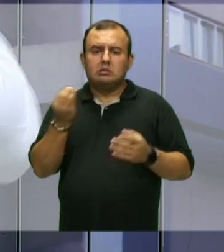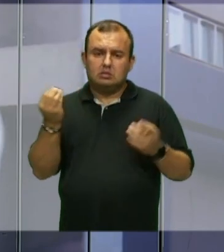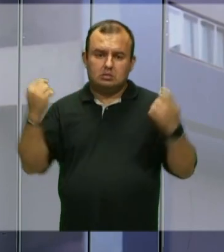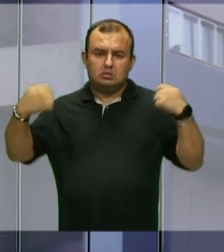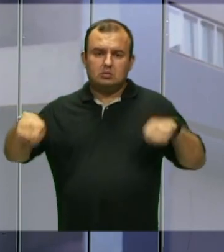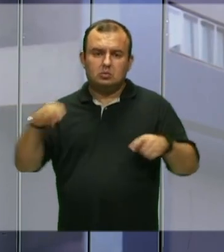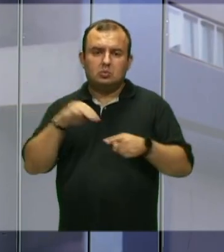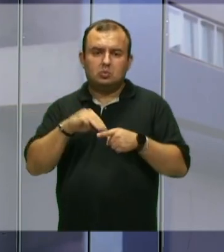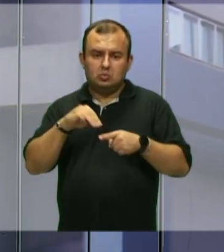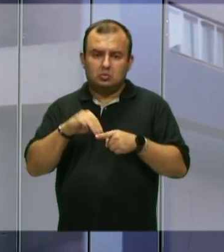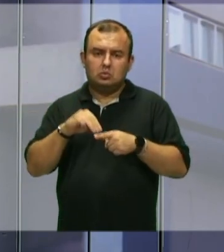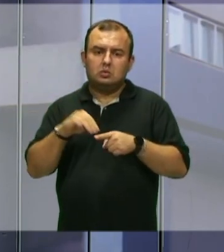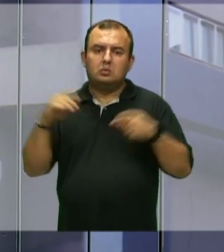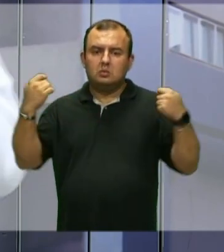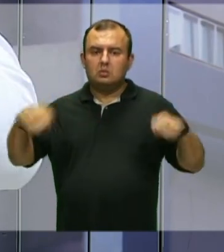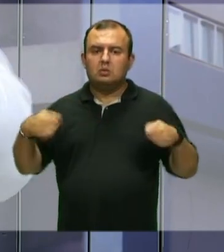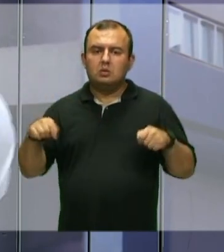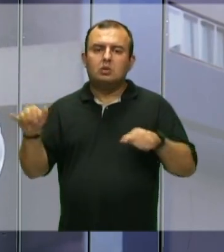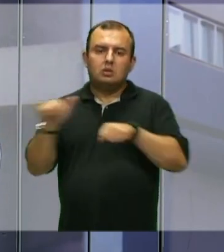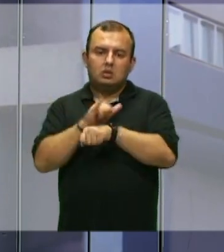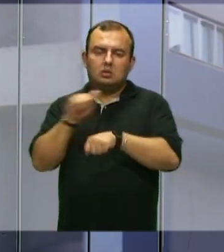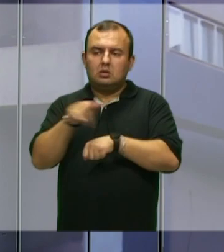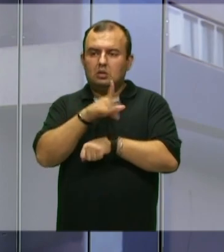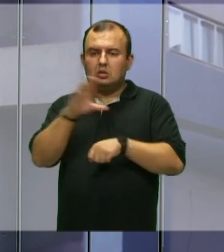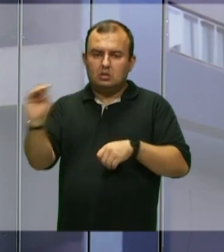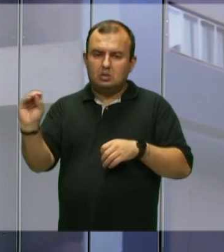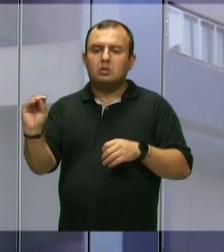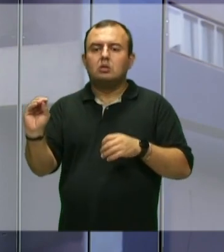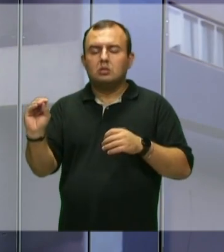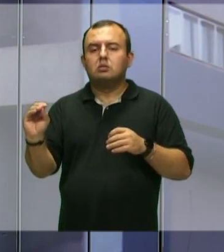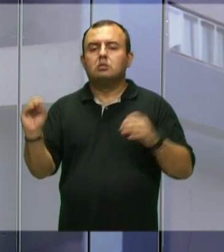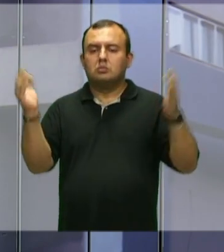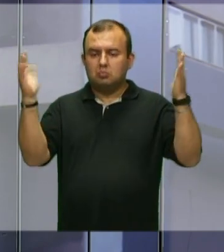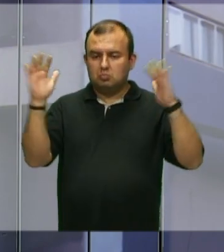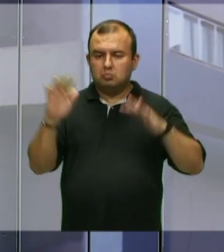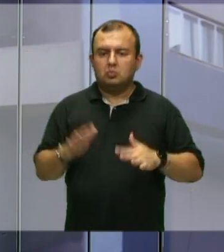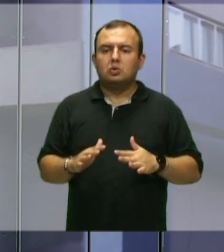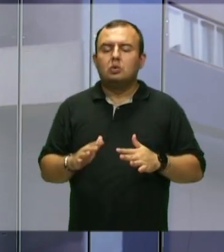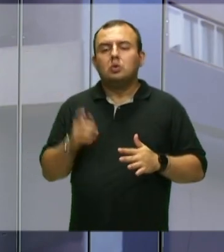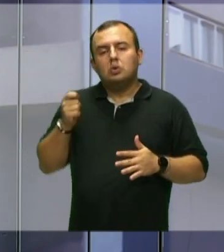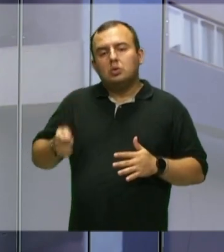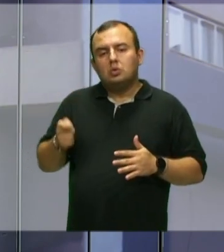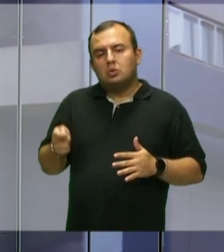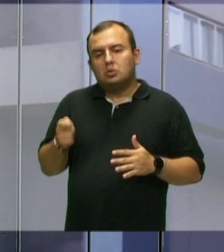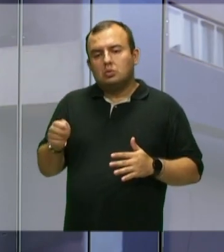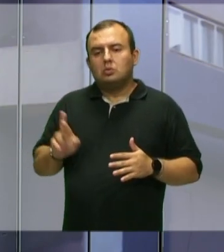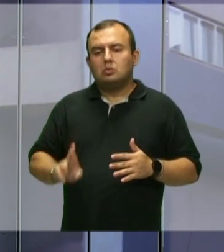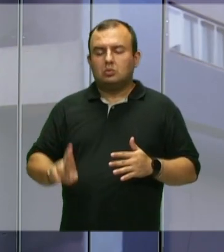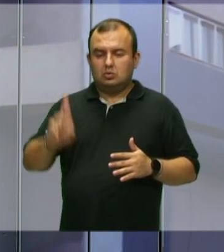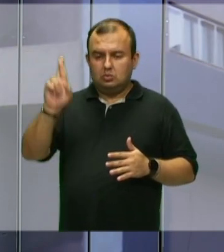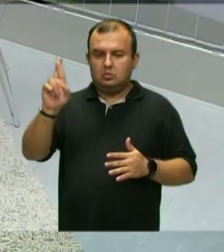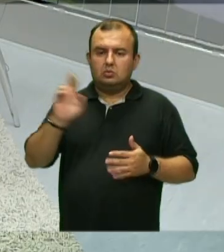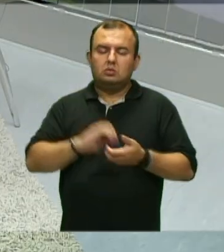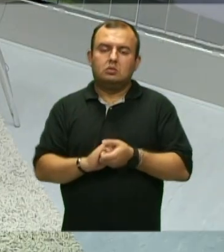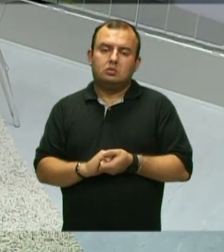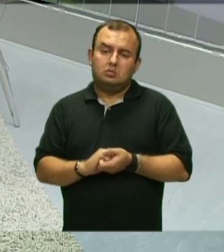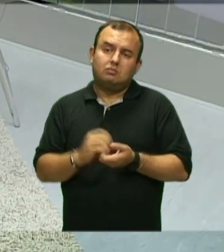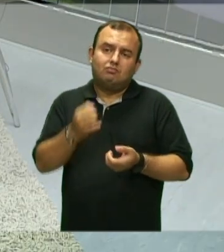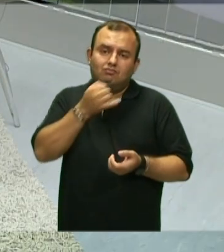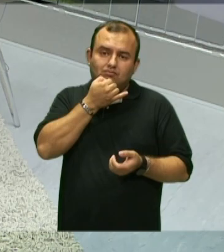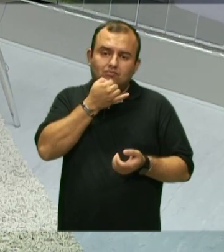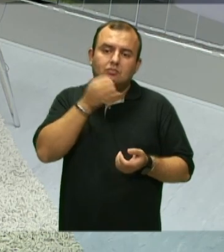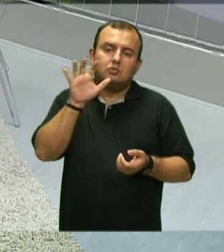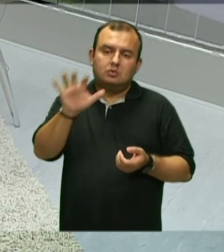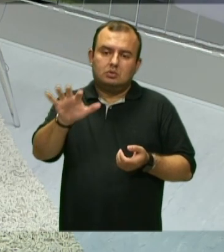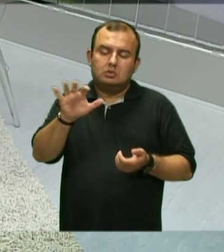o município vai ter que entrar em ação e acabar fazendo essa demolição e cobrando do proprietário, do contribuinte. Infelizmente,